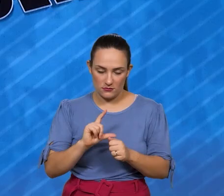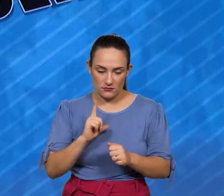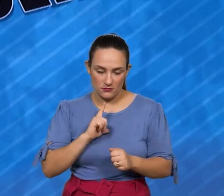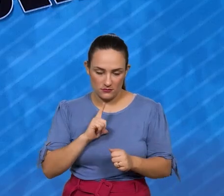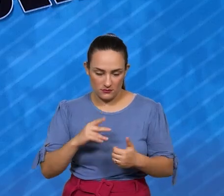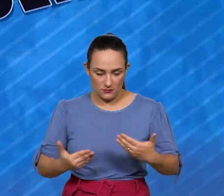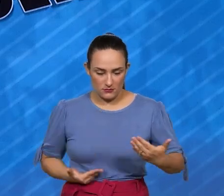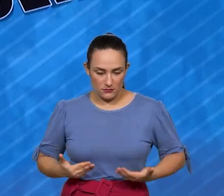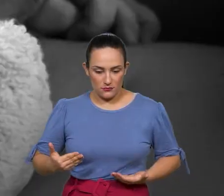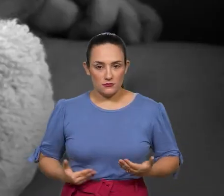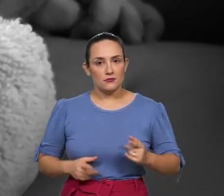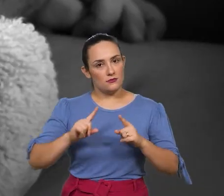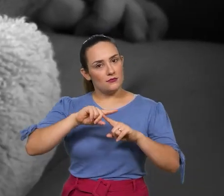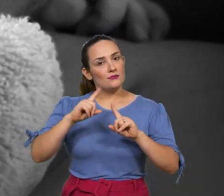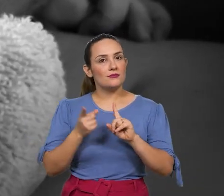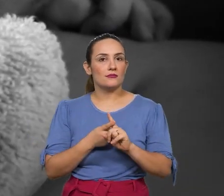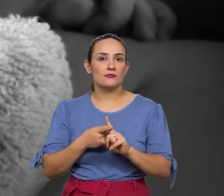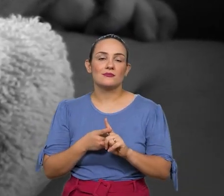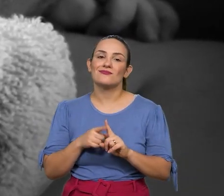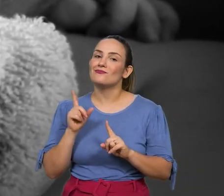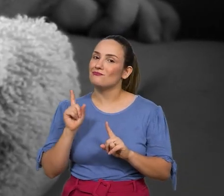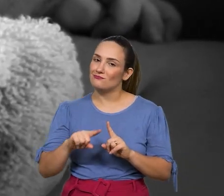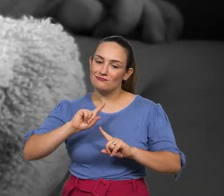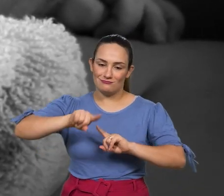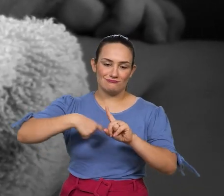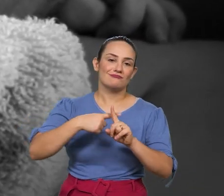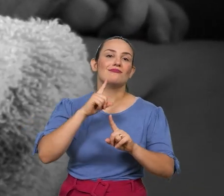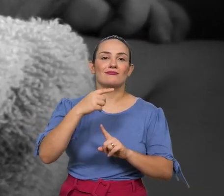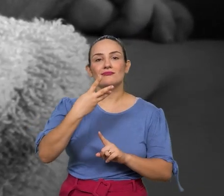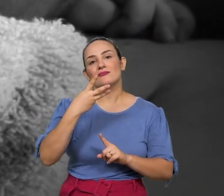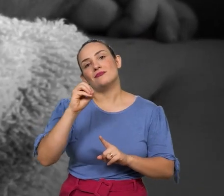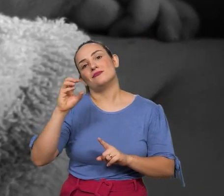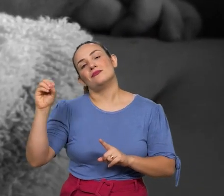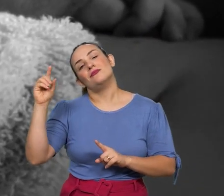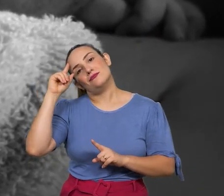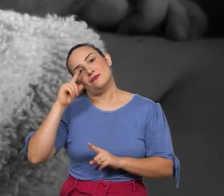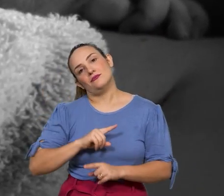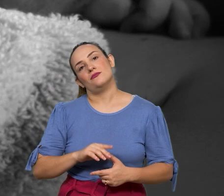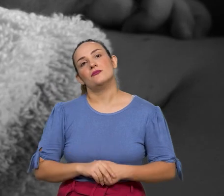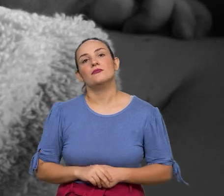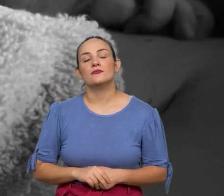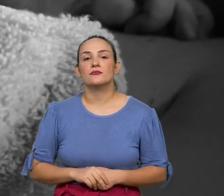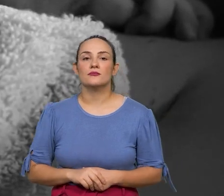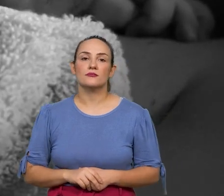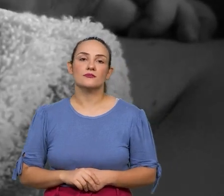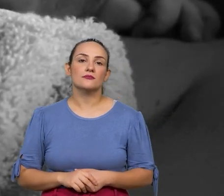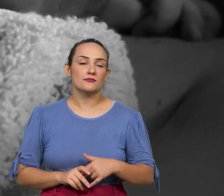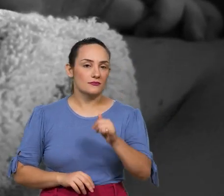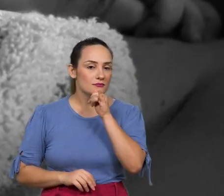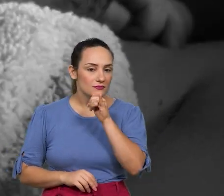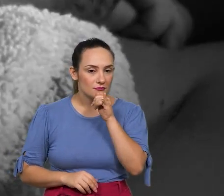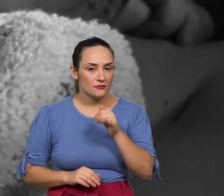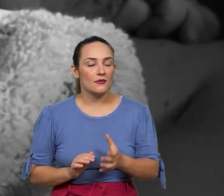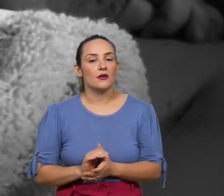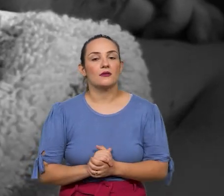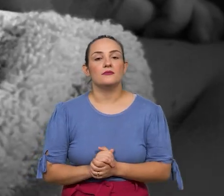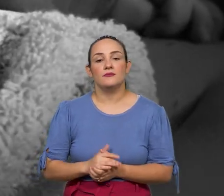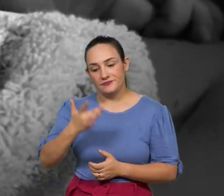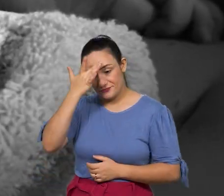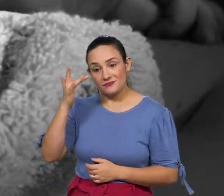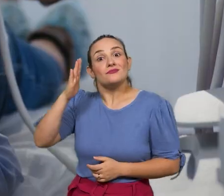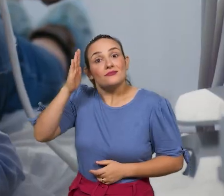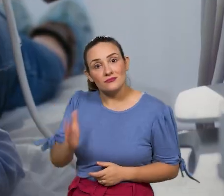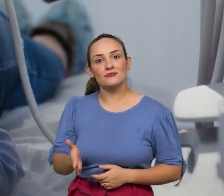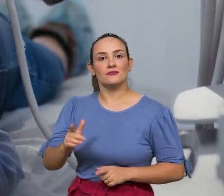de obstetrícia para cobertura de parto, essa carência é de 300 dias. Então, se a pessoa contratou um plano